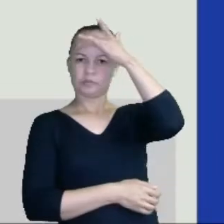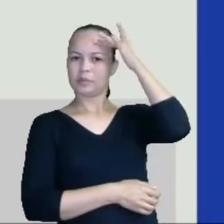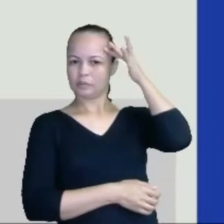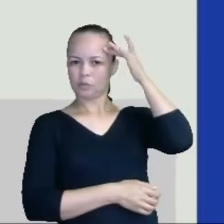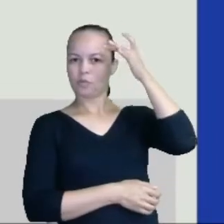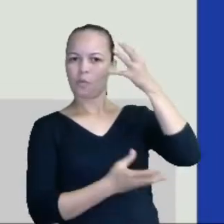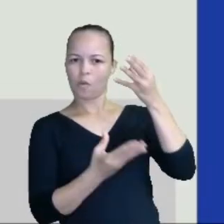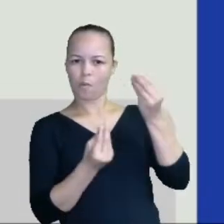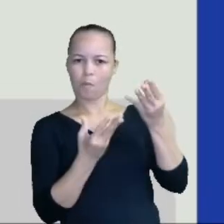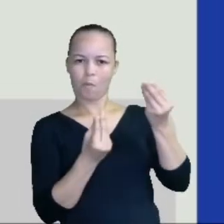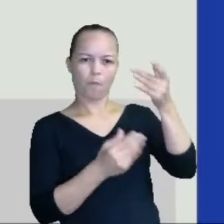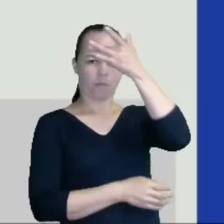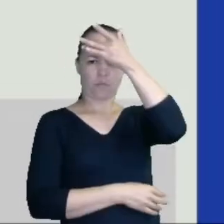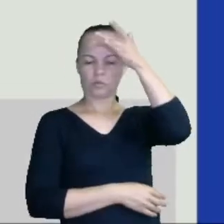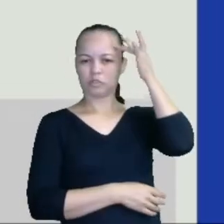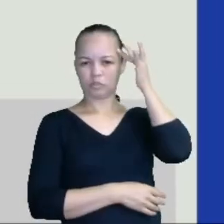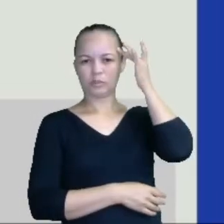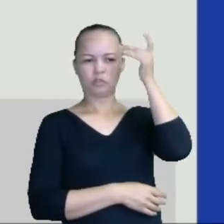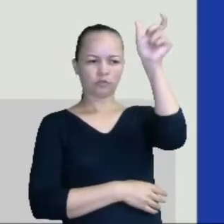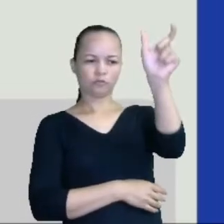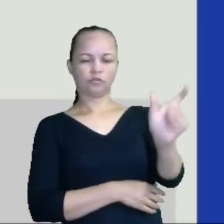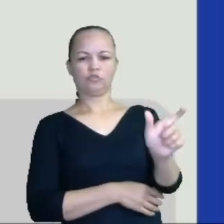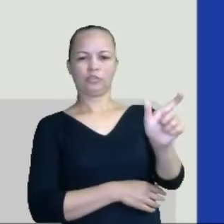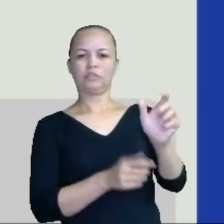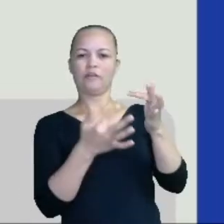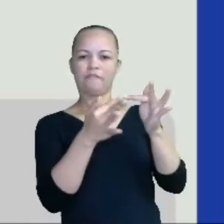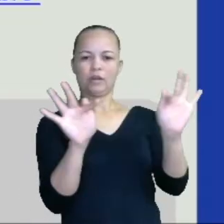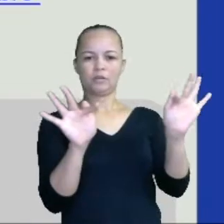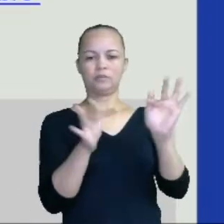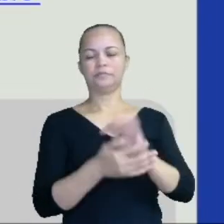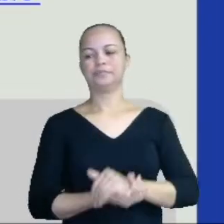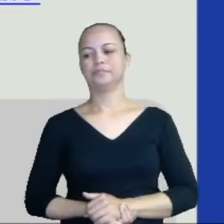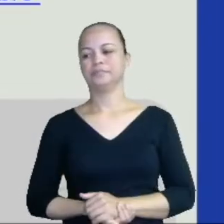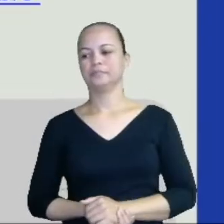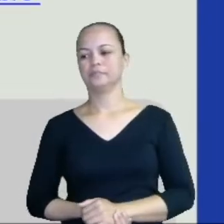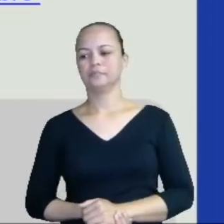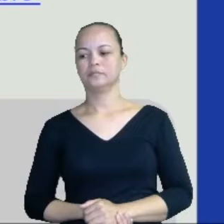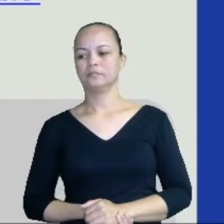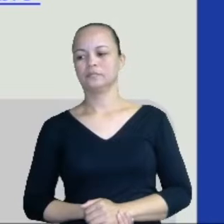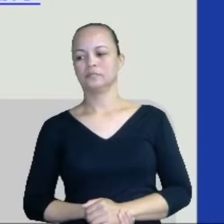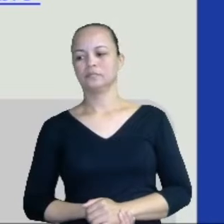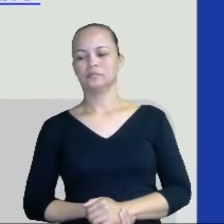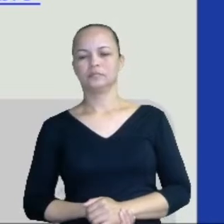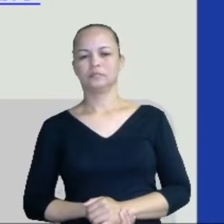pessoas. Muitas pessoas é o sujeito da frase.